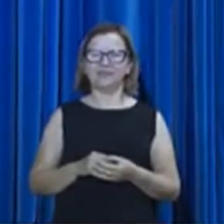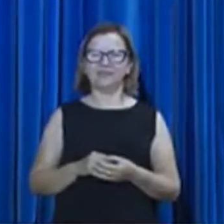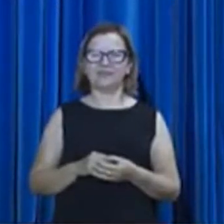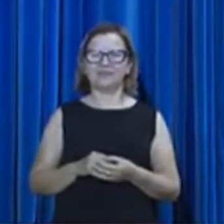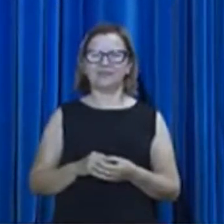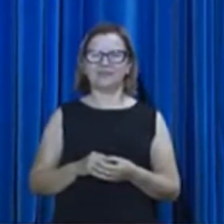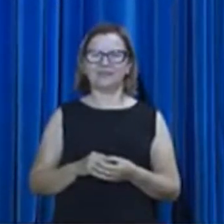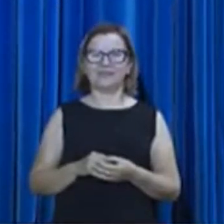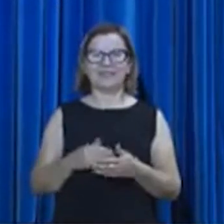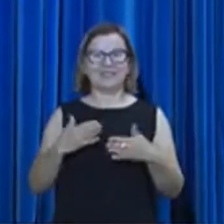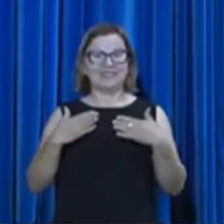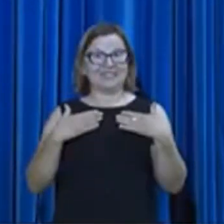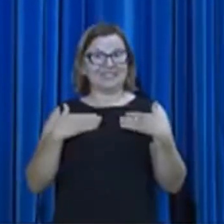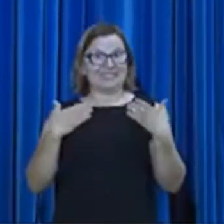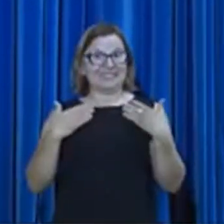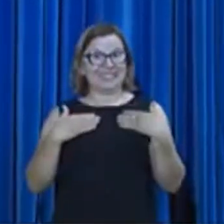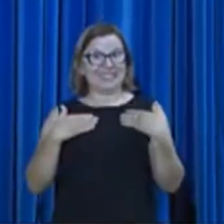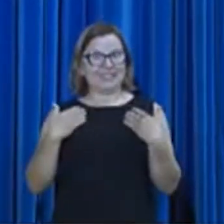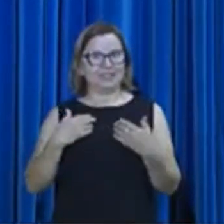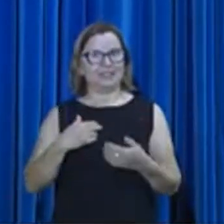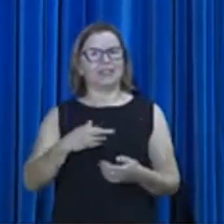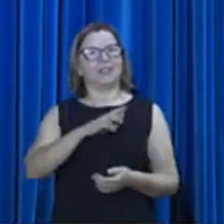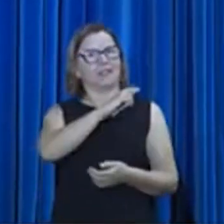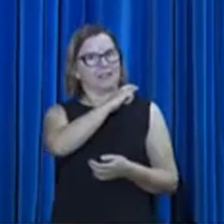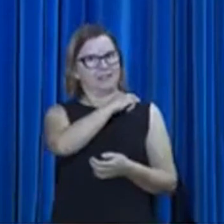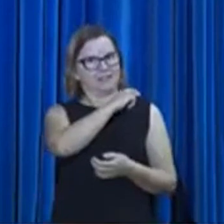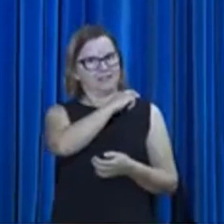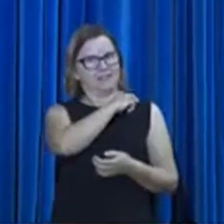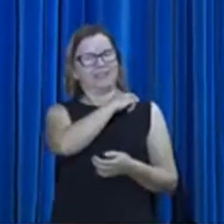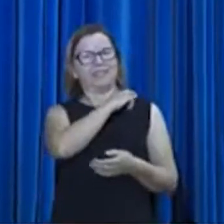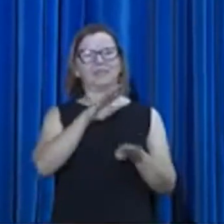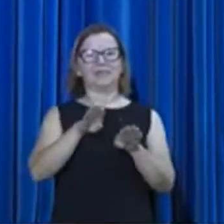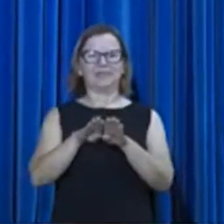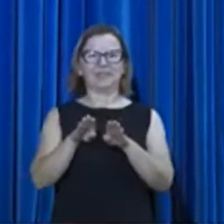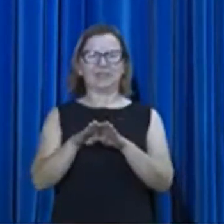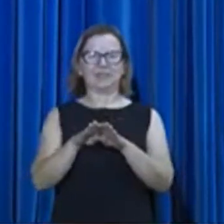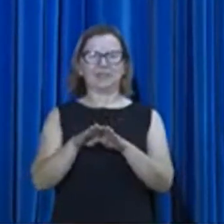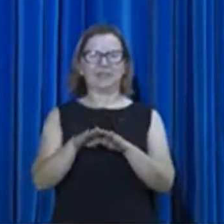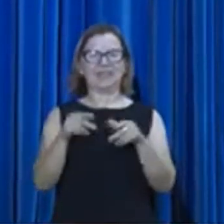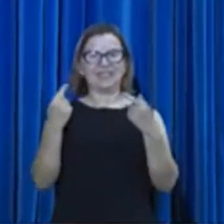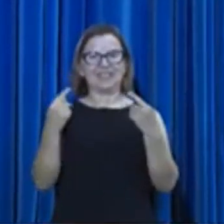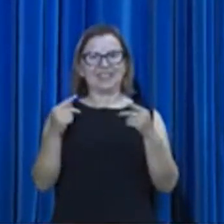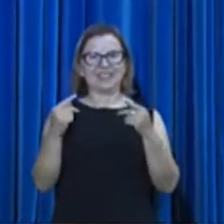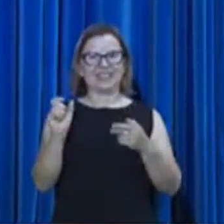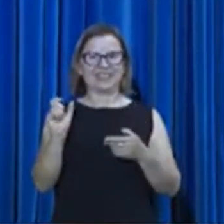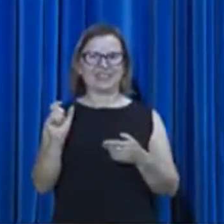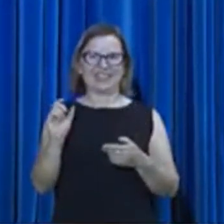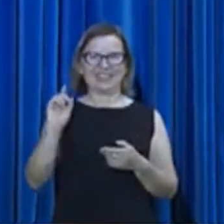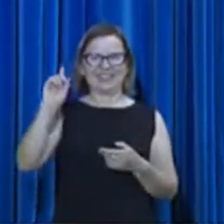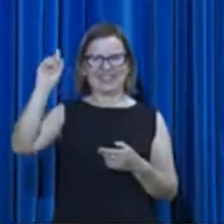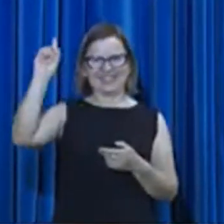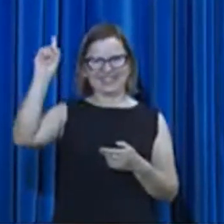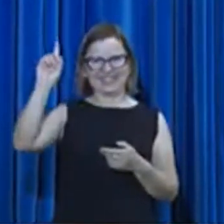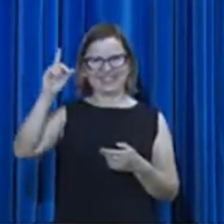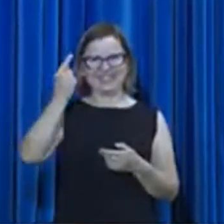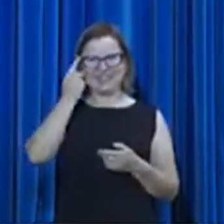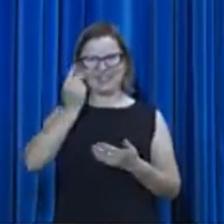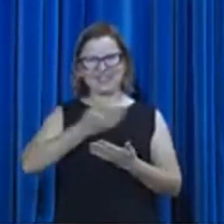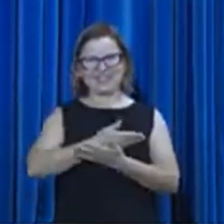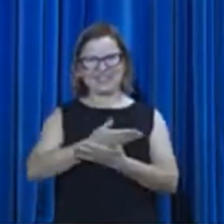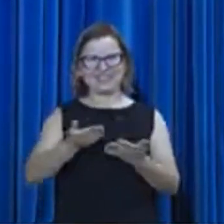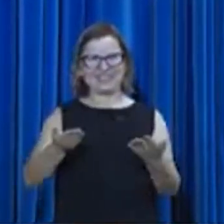É um privilégio e uma responsabilidade compartilhar a palavra com os irmãos.